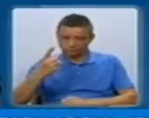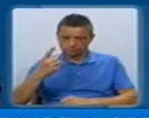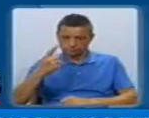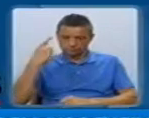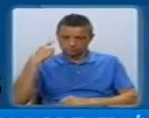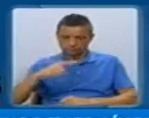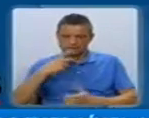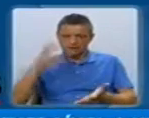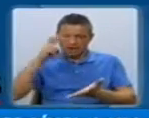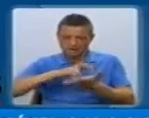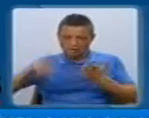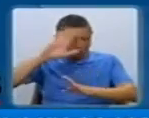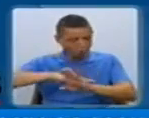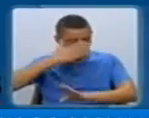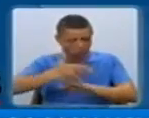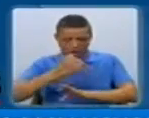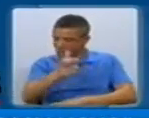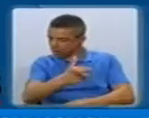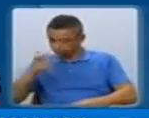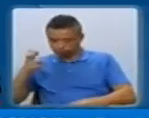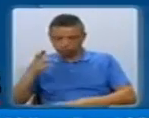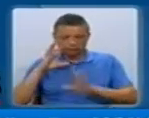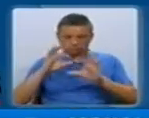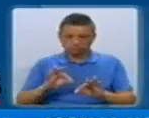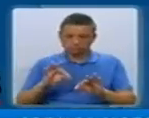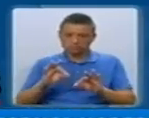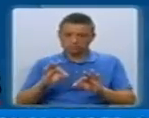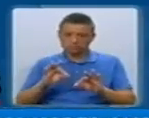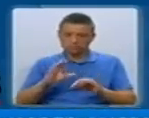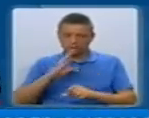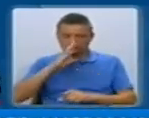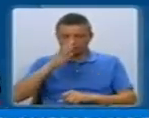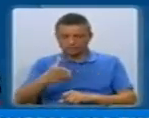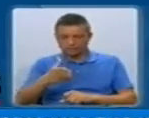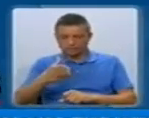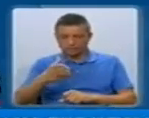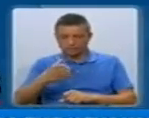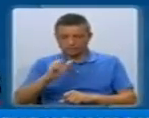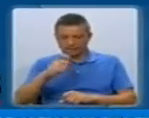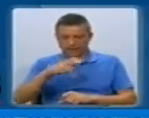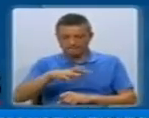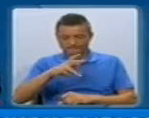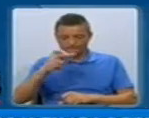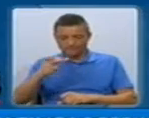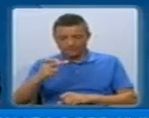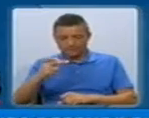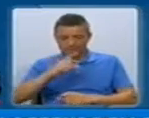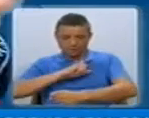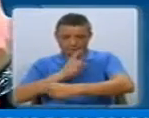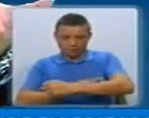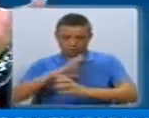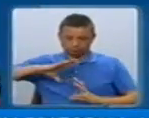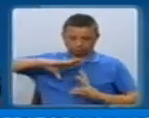extremamente energéticos, extremamente velozes. E aí está, digamos, a fonte da radiação gama, da radiação mais forte do